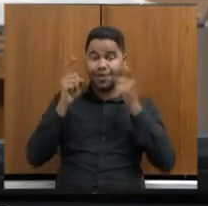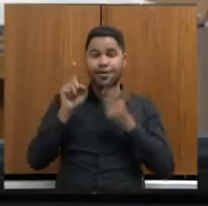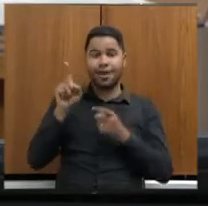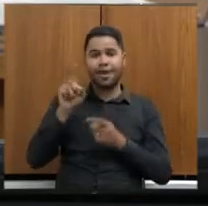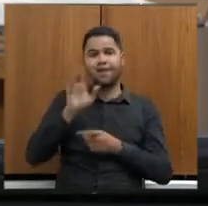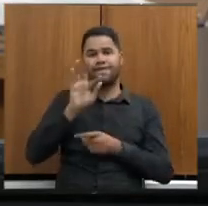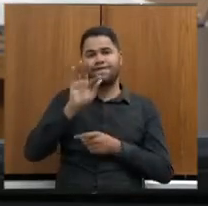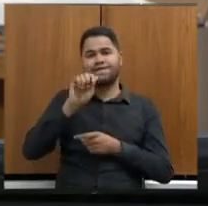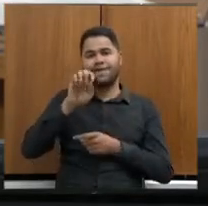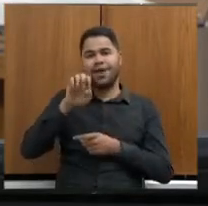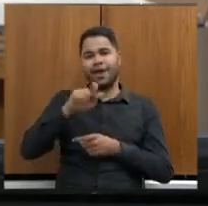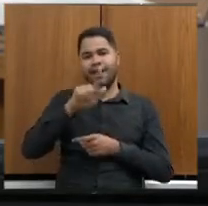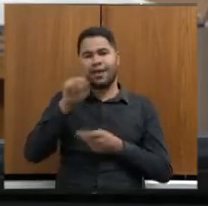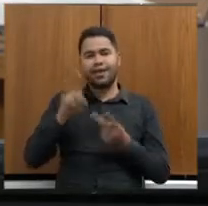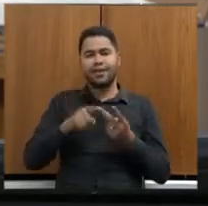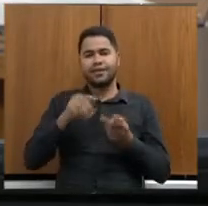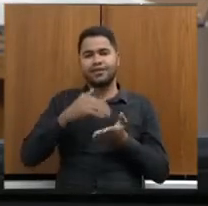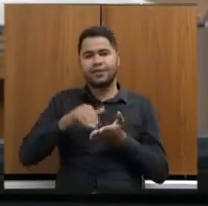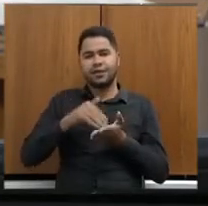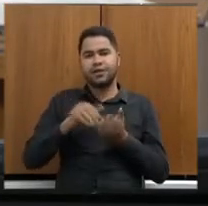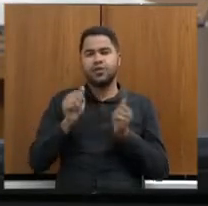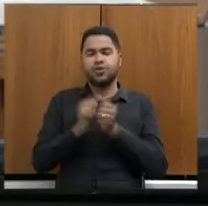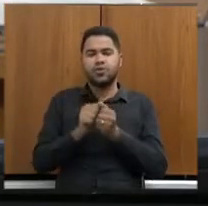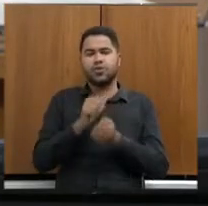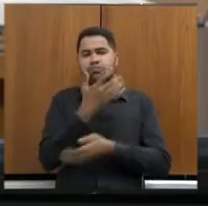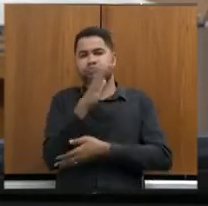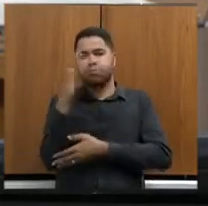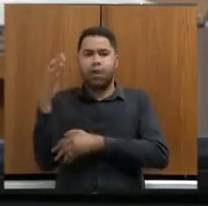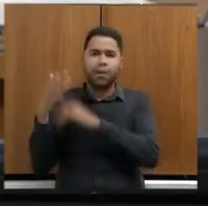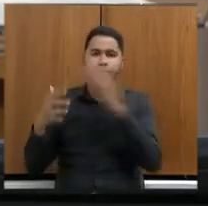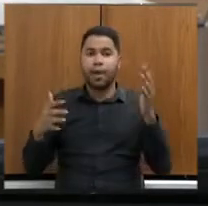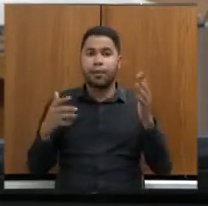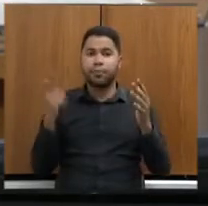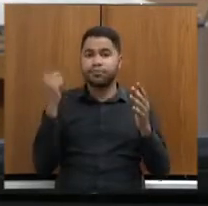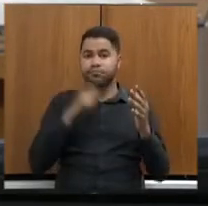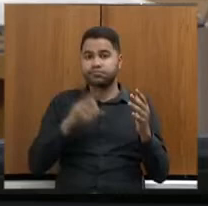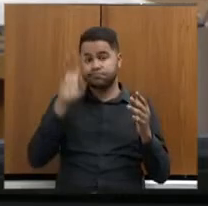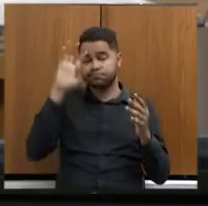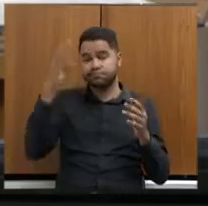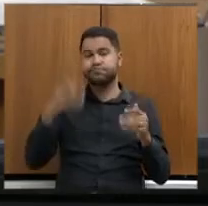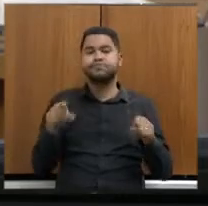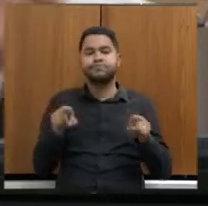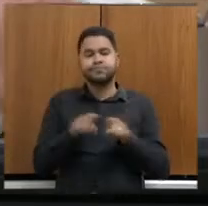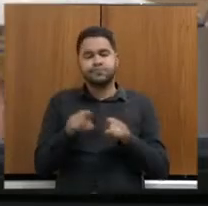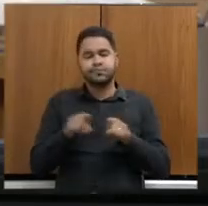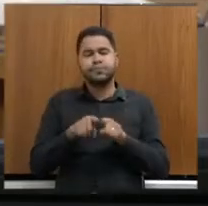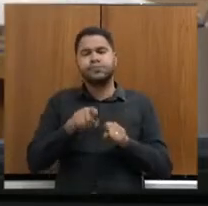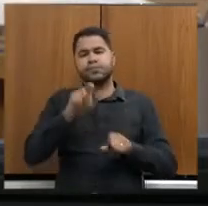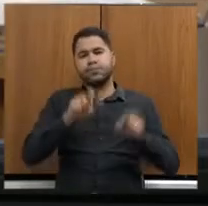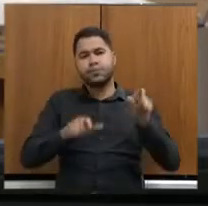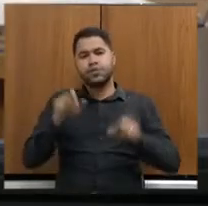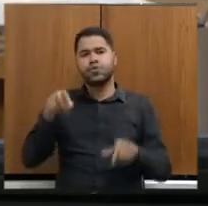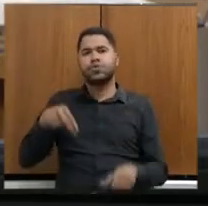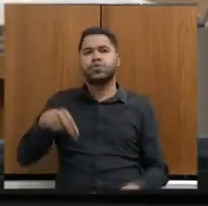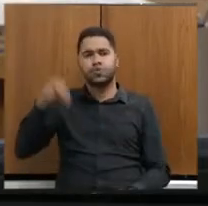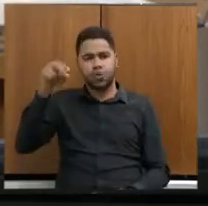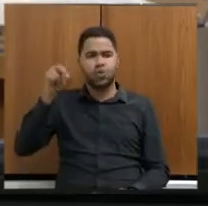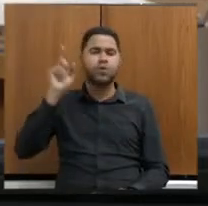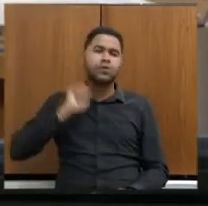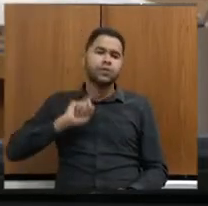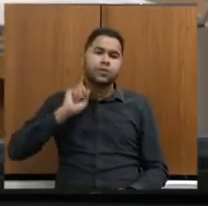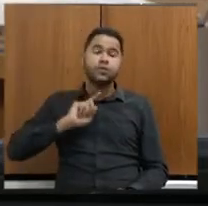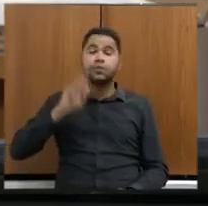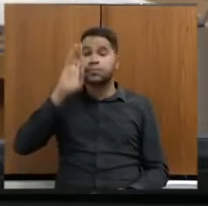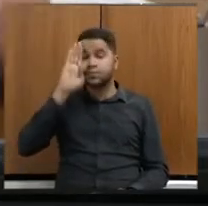lá na secretaria junto com a equipe do meio ambiente pra gente solucionar isso e ouvimos sim o pessoal do norte de Minas aí